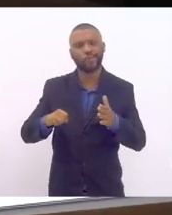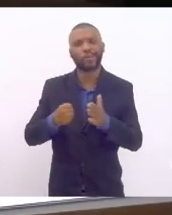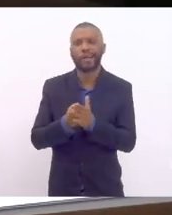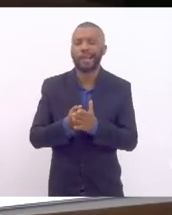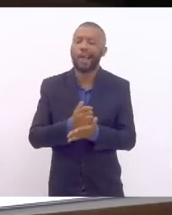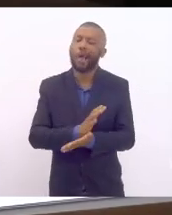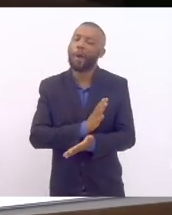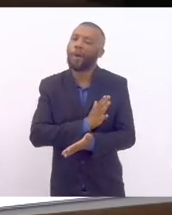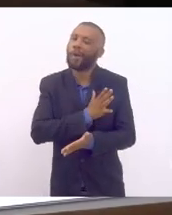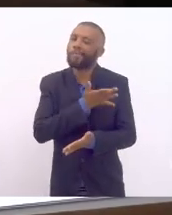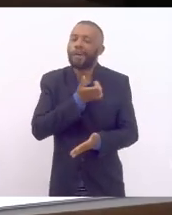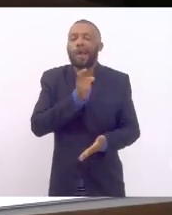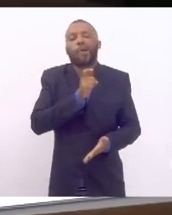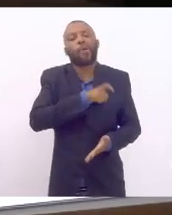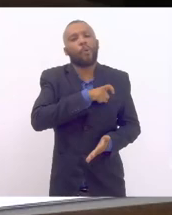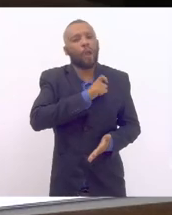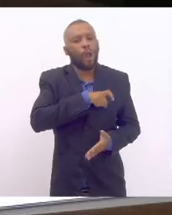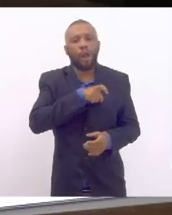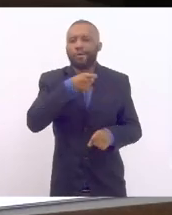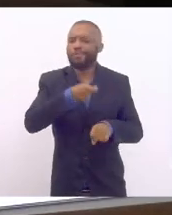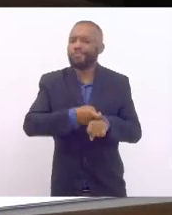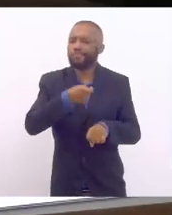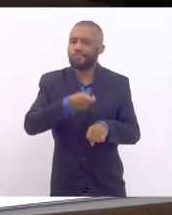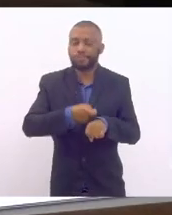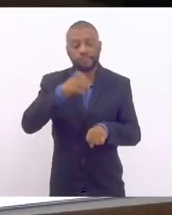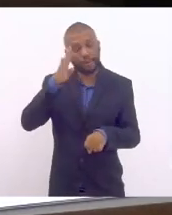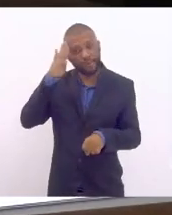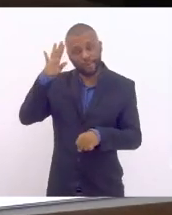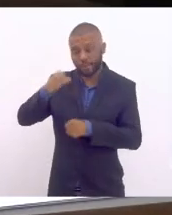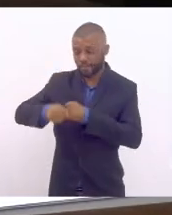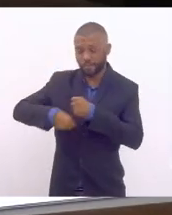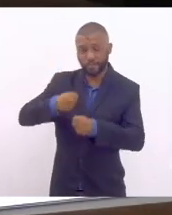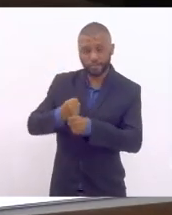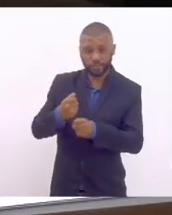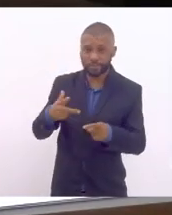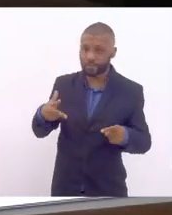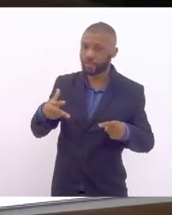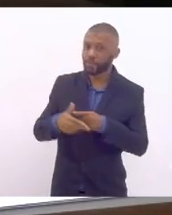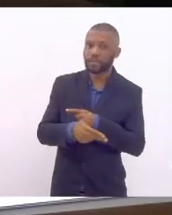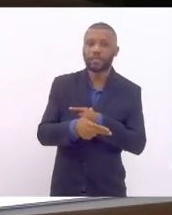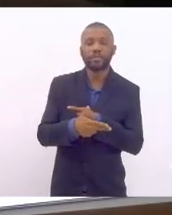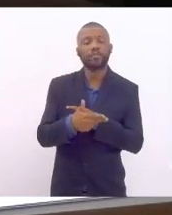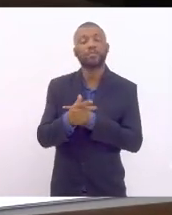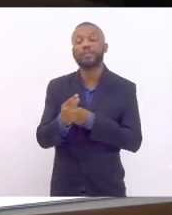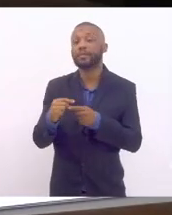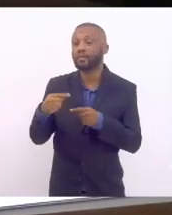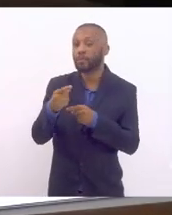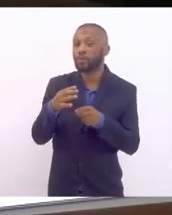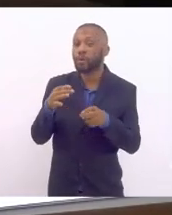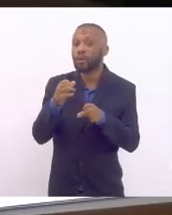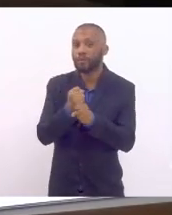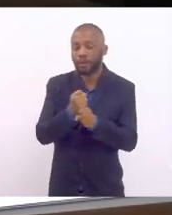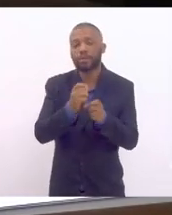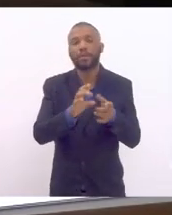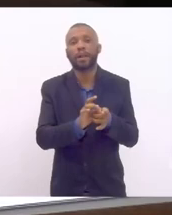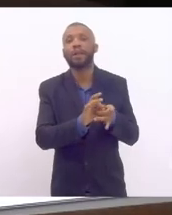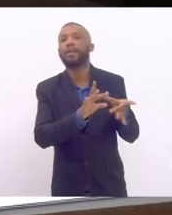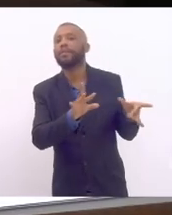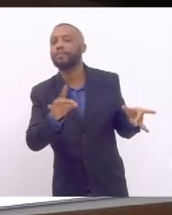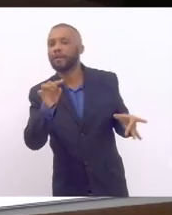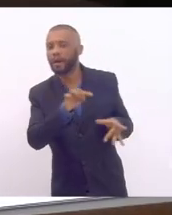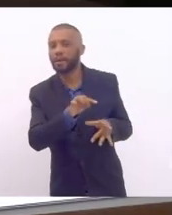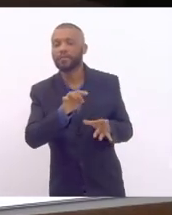ela é cruel especialmente nesse ano esse ano o corte se deu depois do orçamento já ter sido liberado